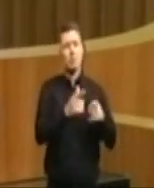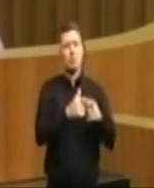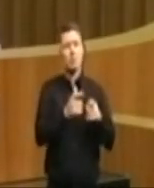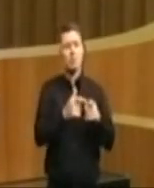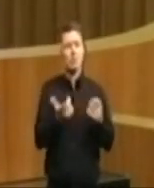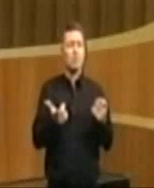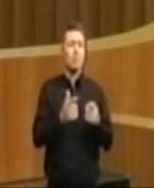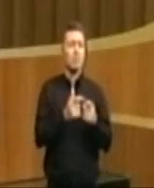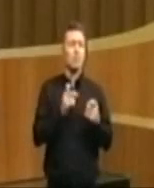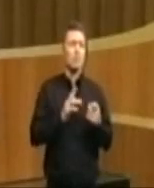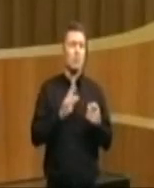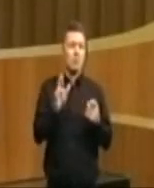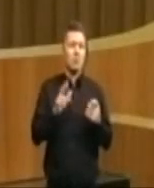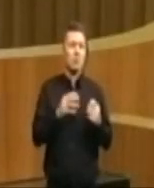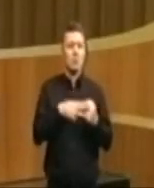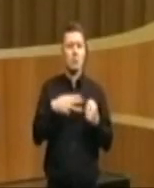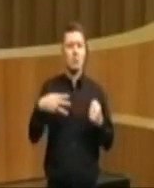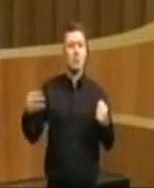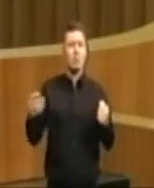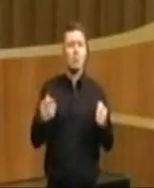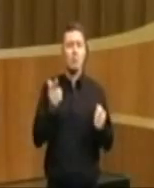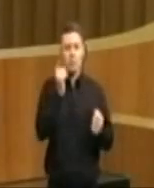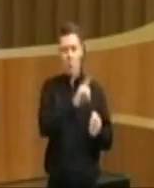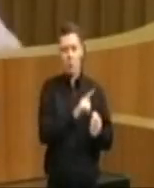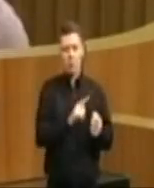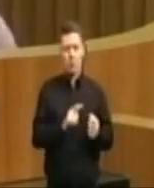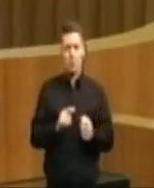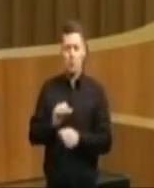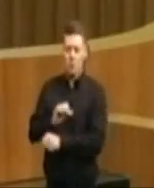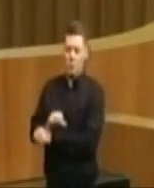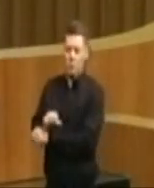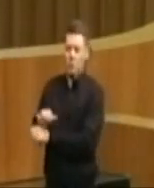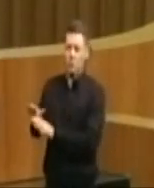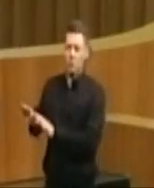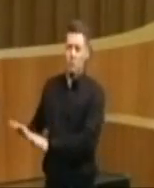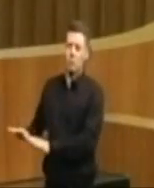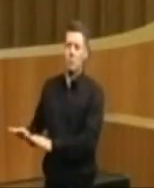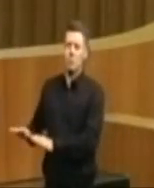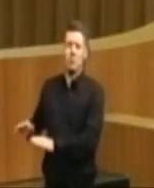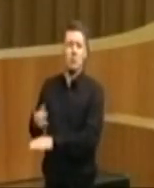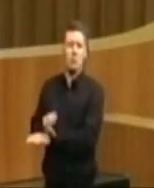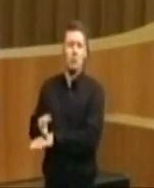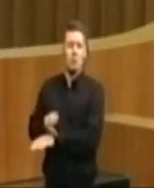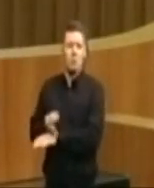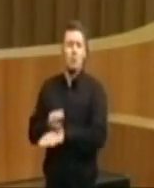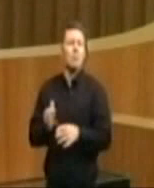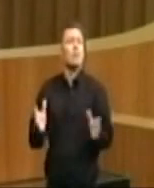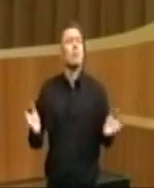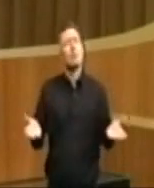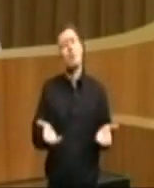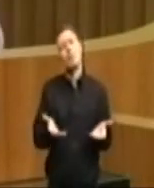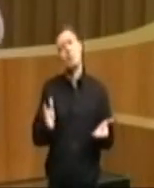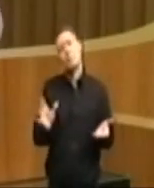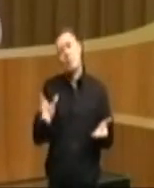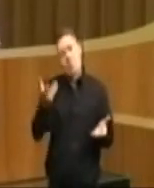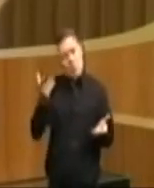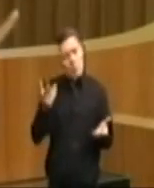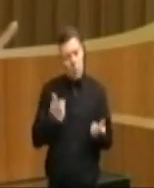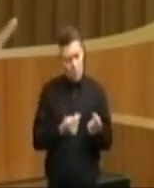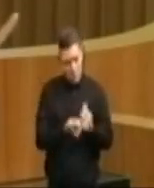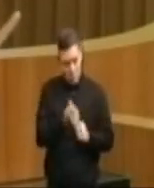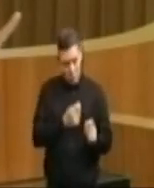doutorado, para realizar uma especialização. O que que acontece hoje? Com o fim de